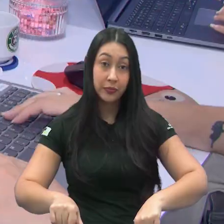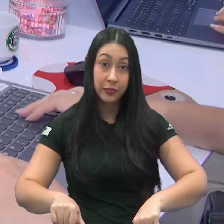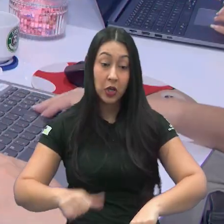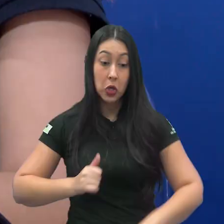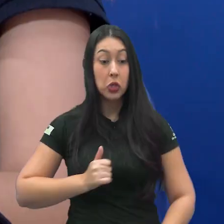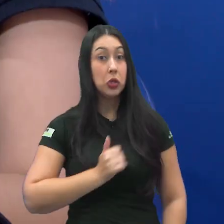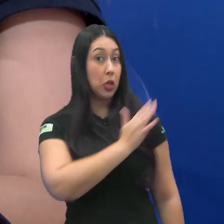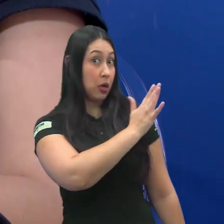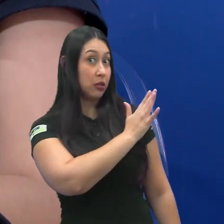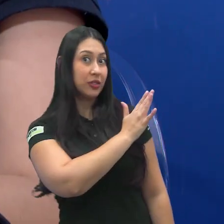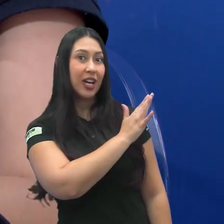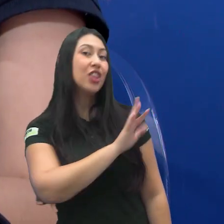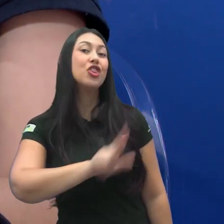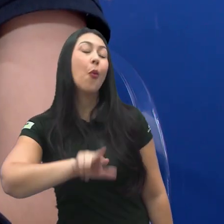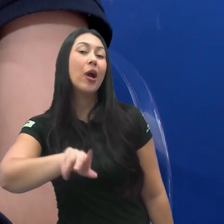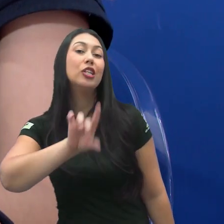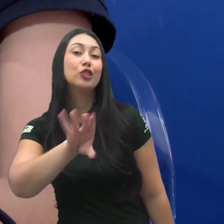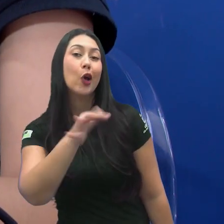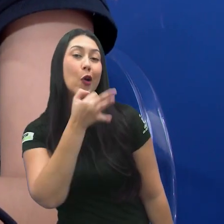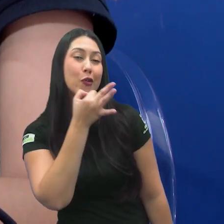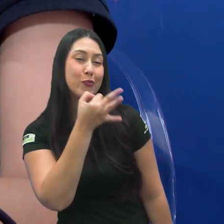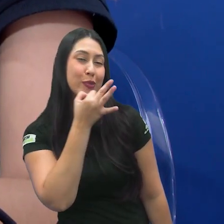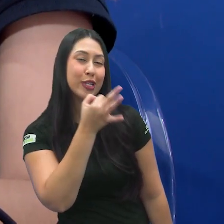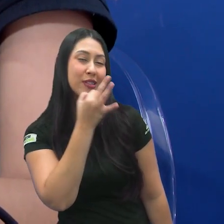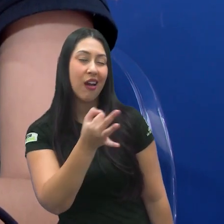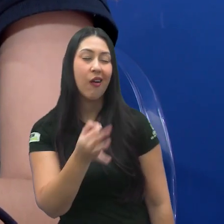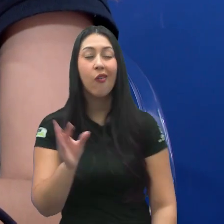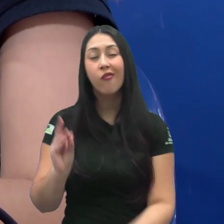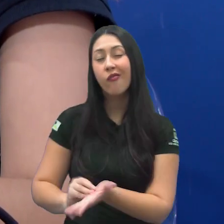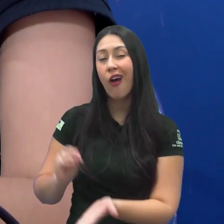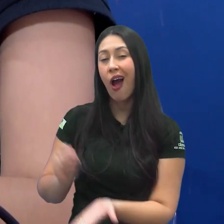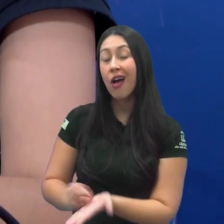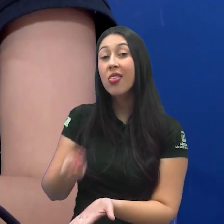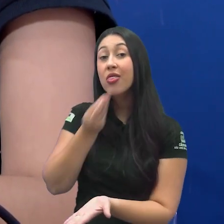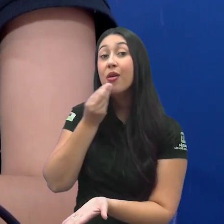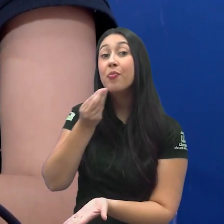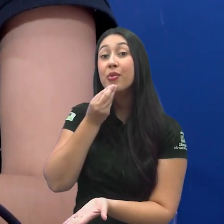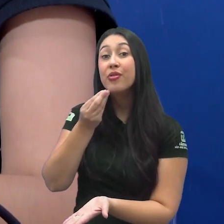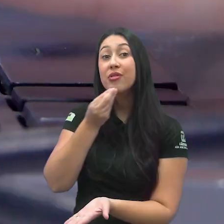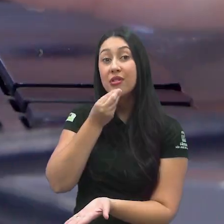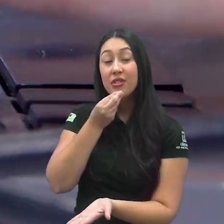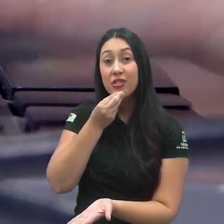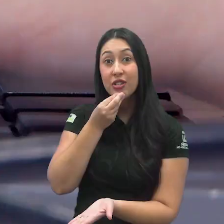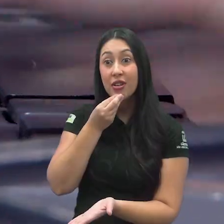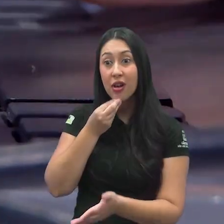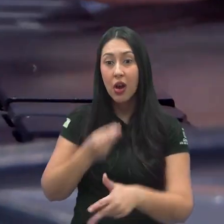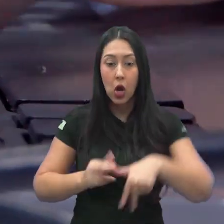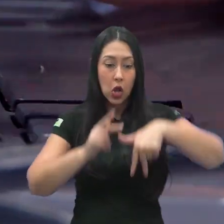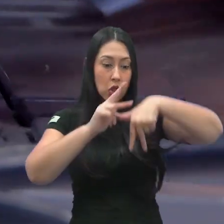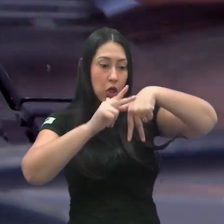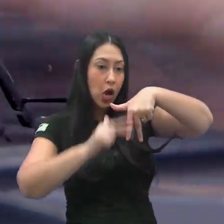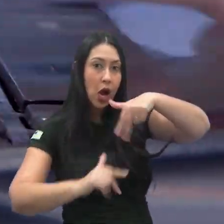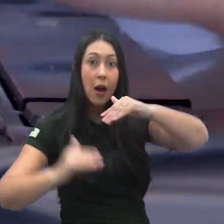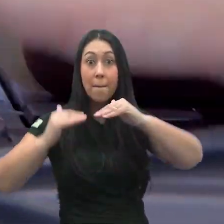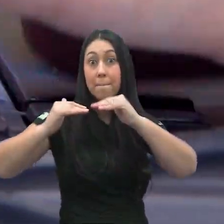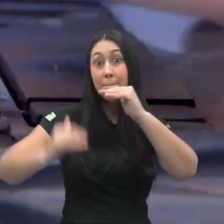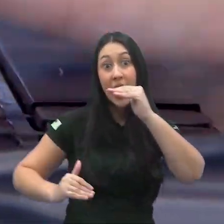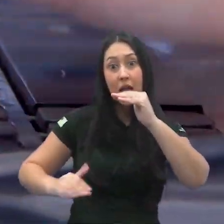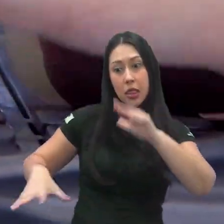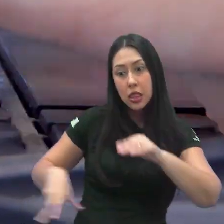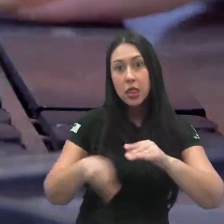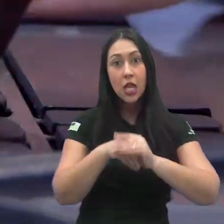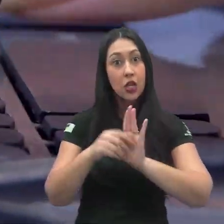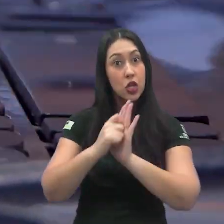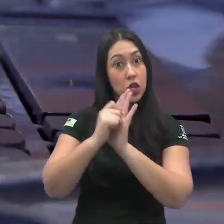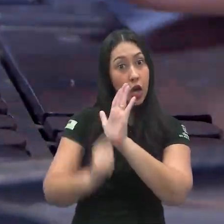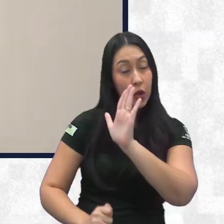ainda mais. A discriminação vai além de comentários ou falta de oportunidades. A diferença entre os gêneros começa